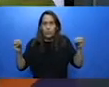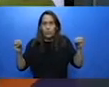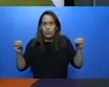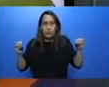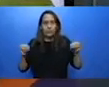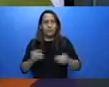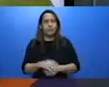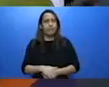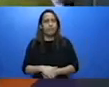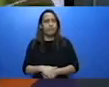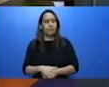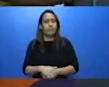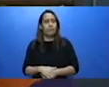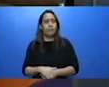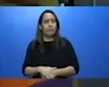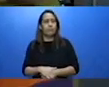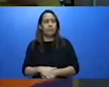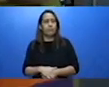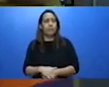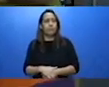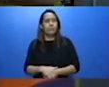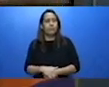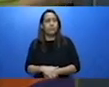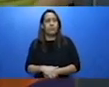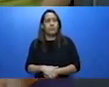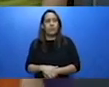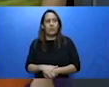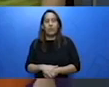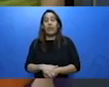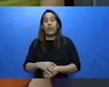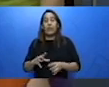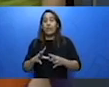se dissolve. Então, vamos lá?